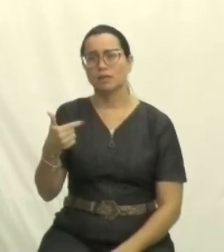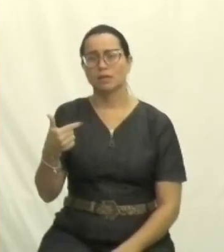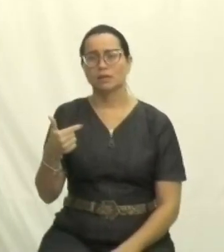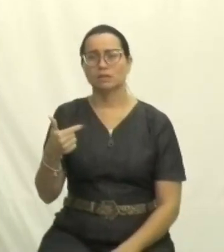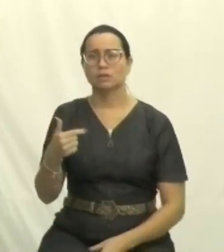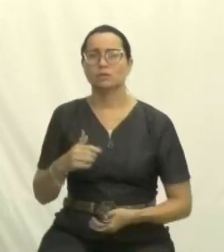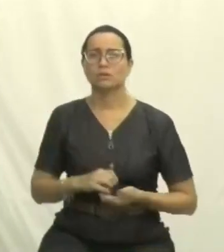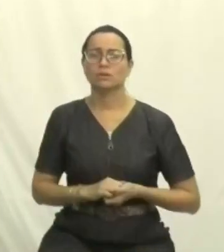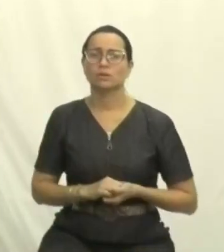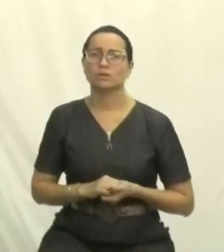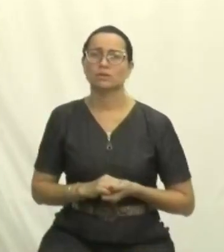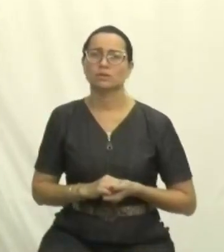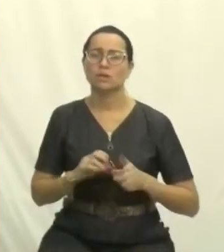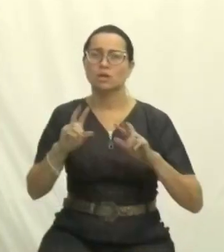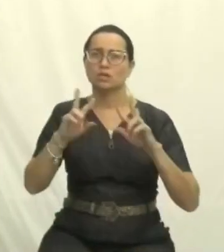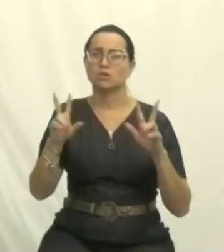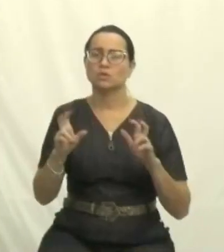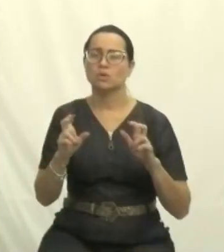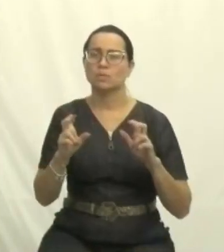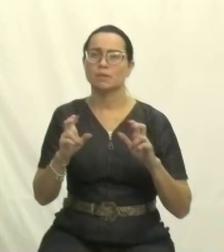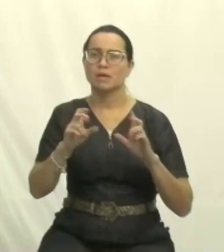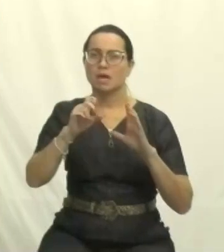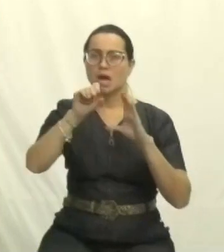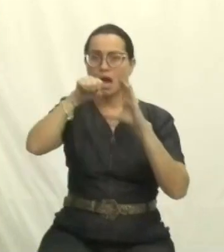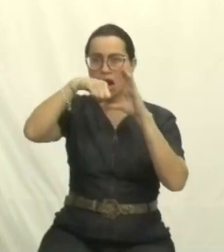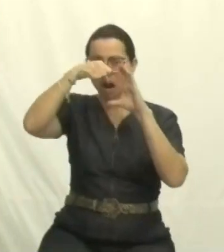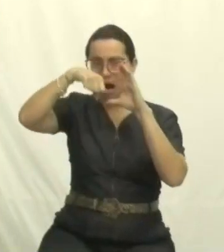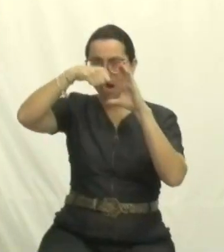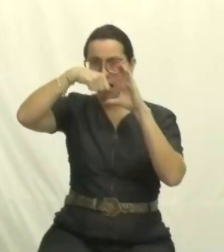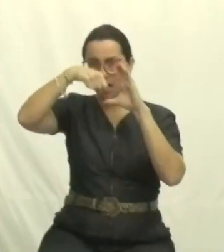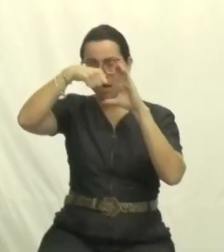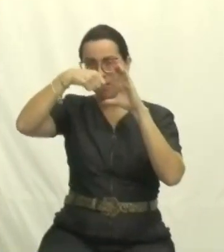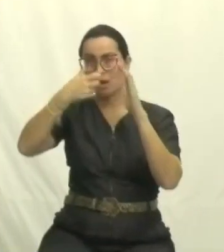audiência pública com relação a câmaras de monitoramento